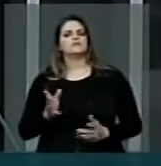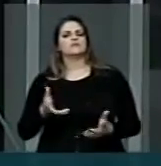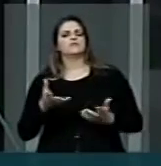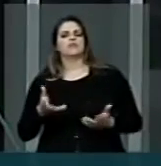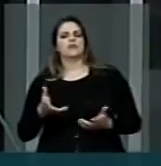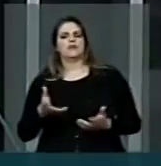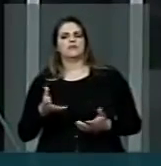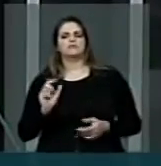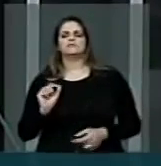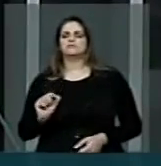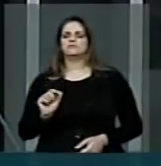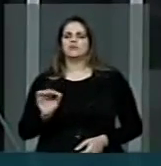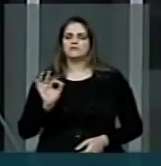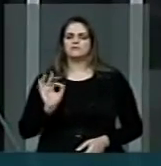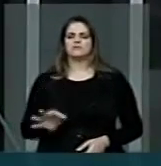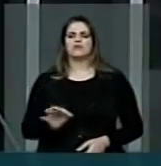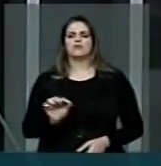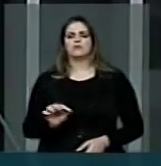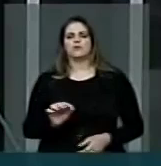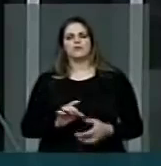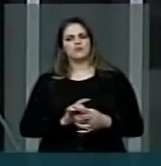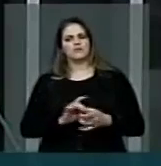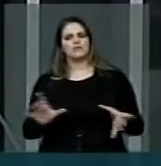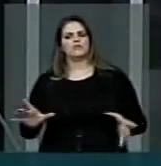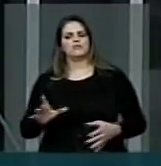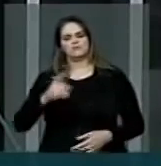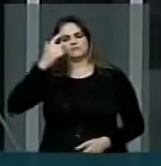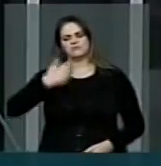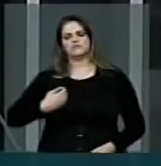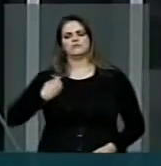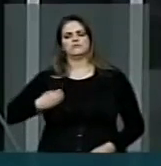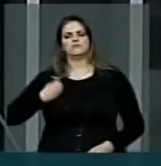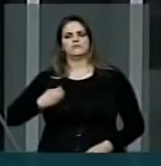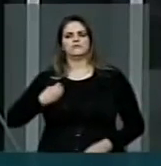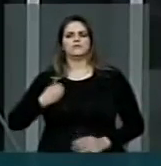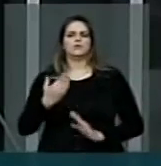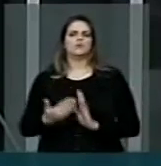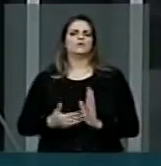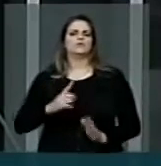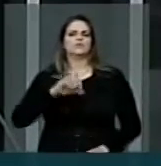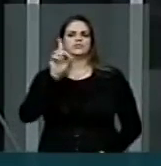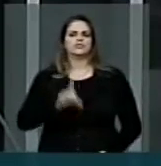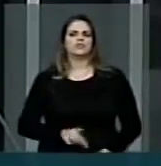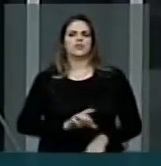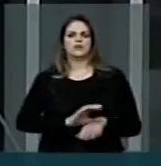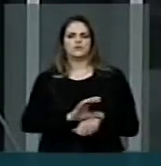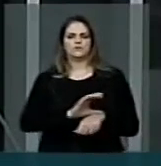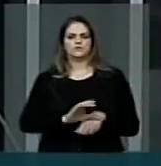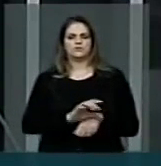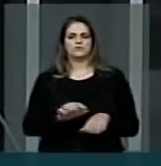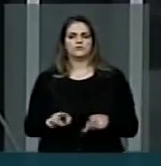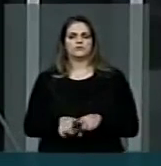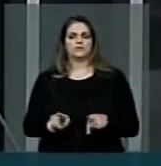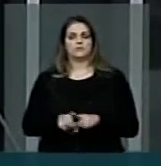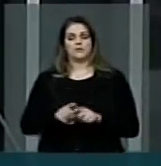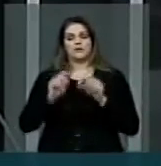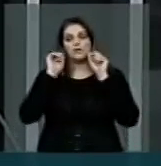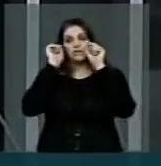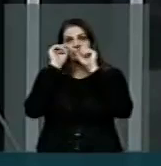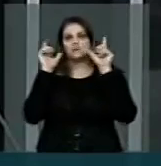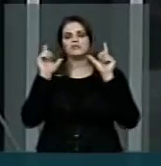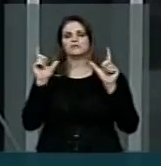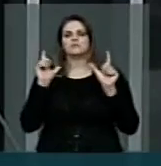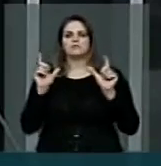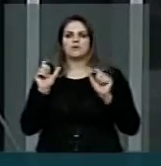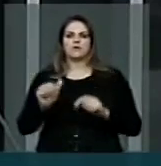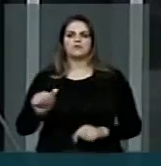recebido é exatamente a independência garantida pelas prerrogativas constitucionais e pelo olhar atento de